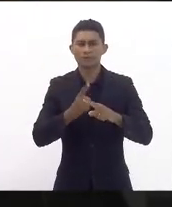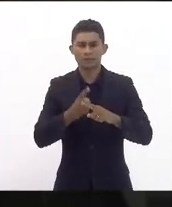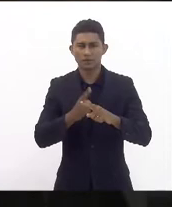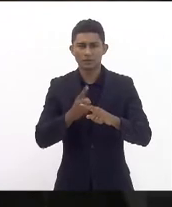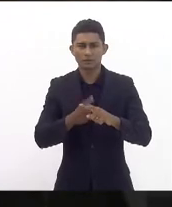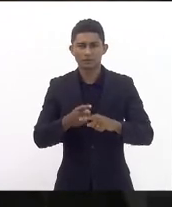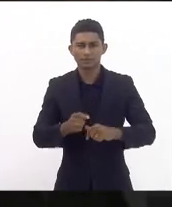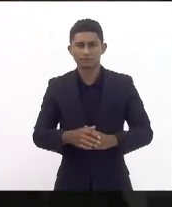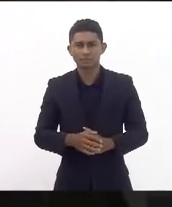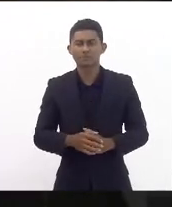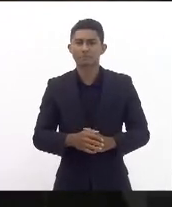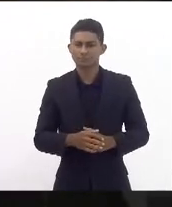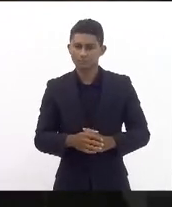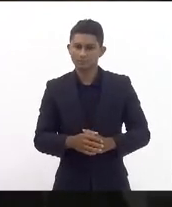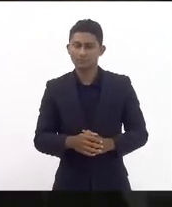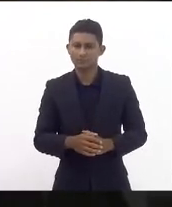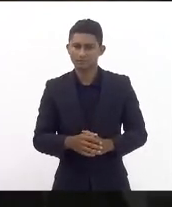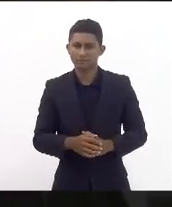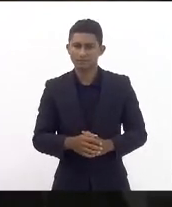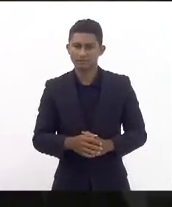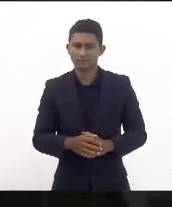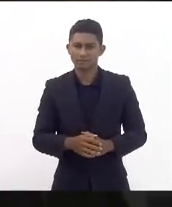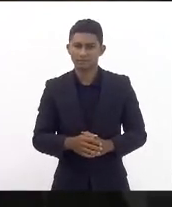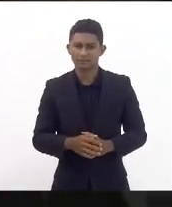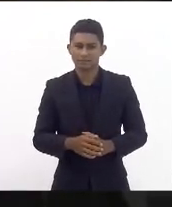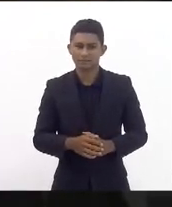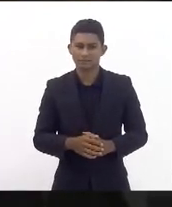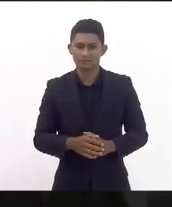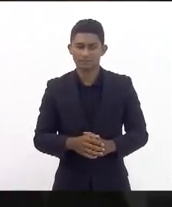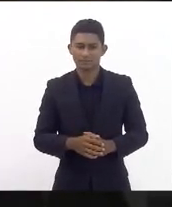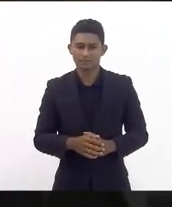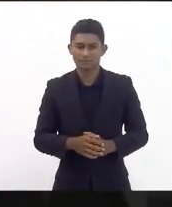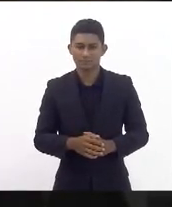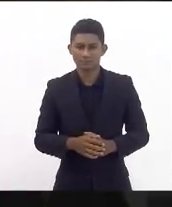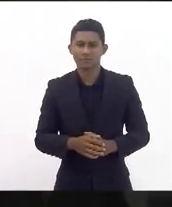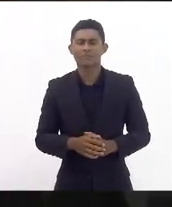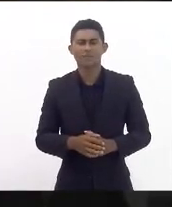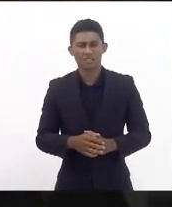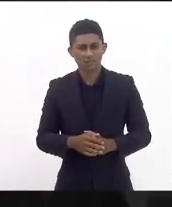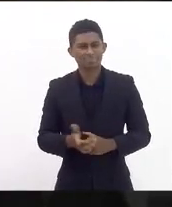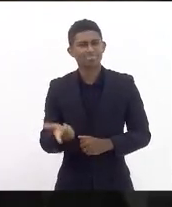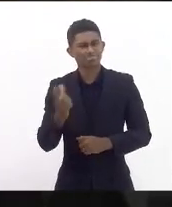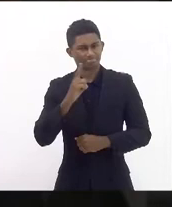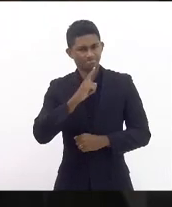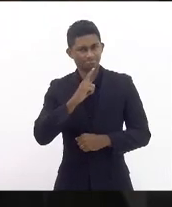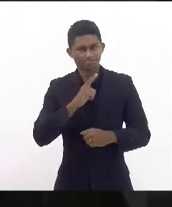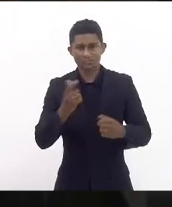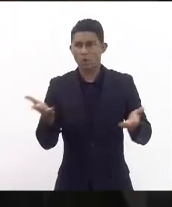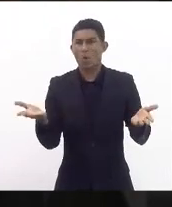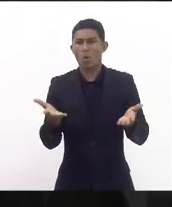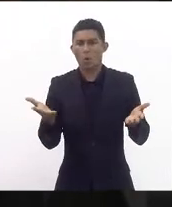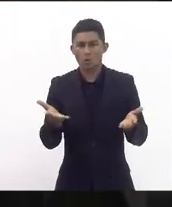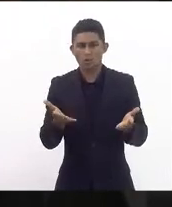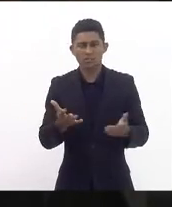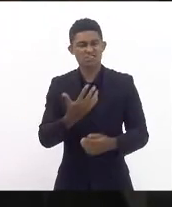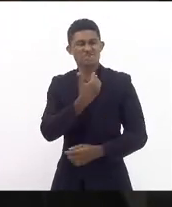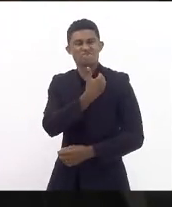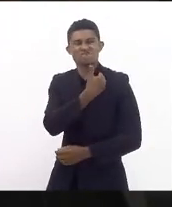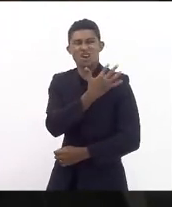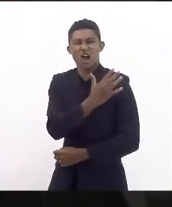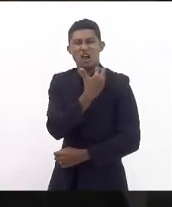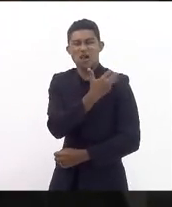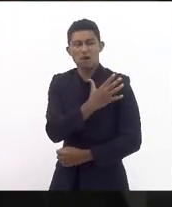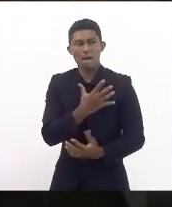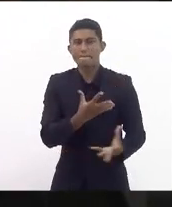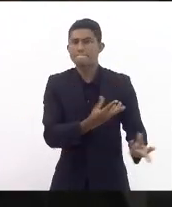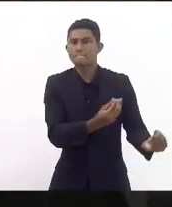o clima E aí é de preconceito que estamos vivendo na sociedade